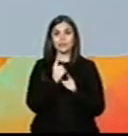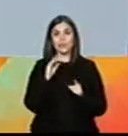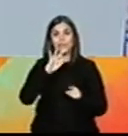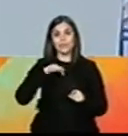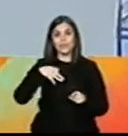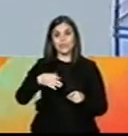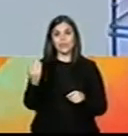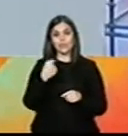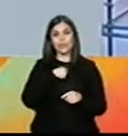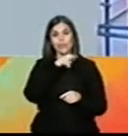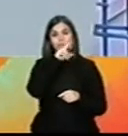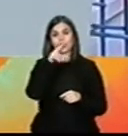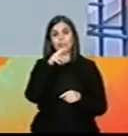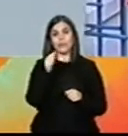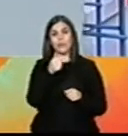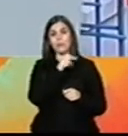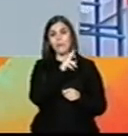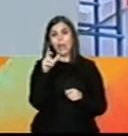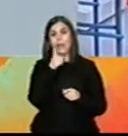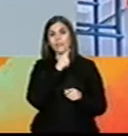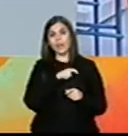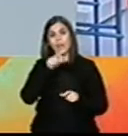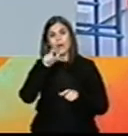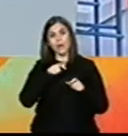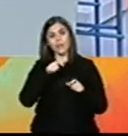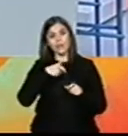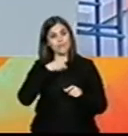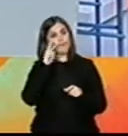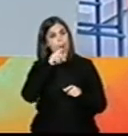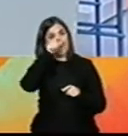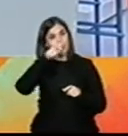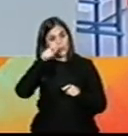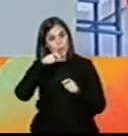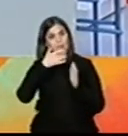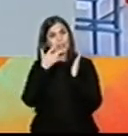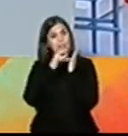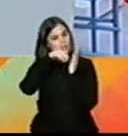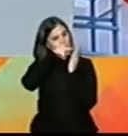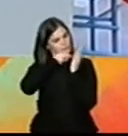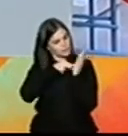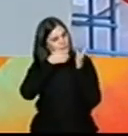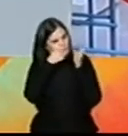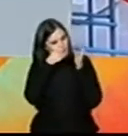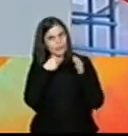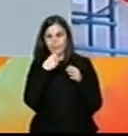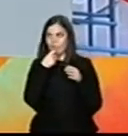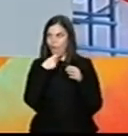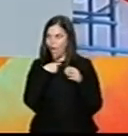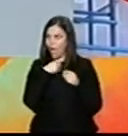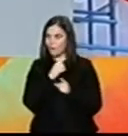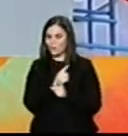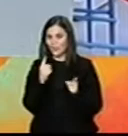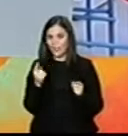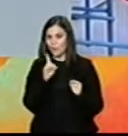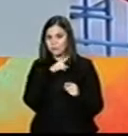estava numa esplanada e vi umas pessoas... tão compenetradas a ler um livro e fiquei admirada porque é uma coisa, acho que já